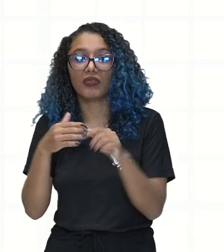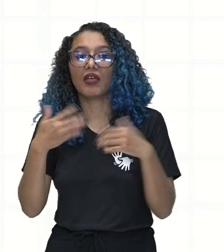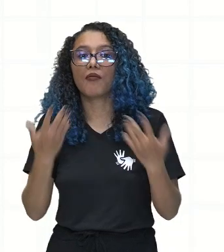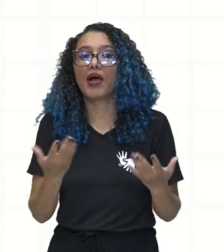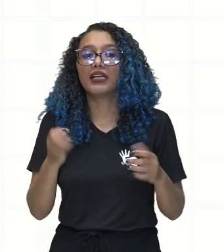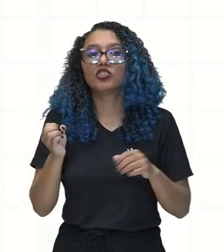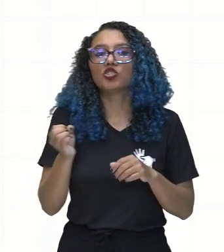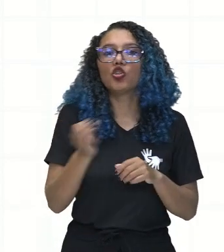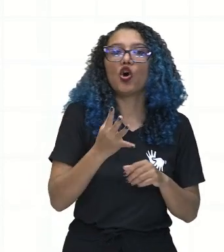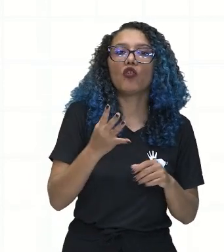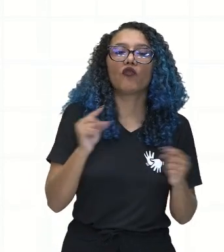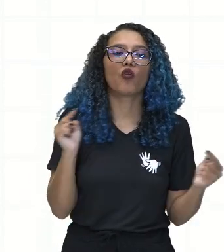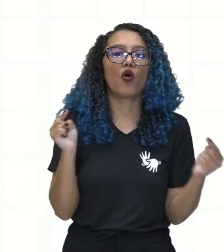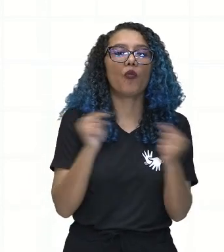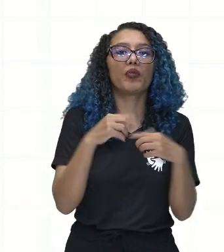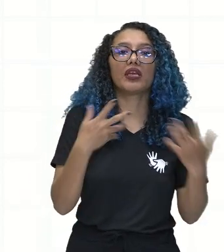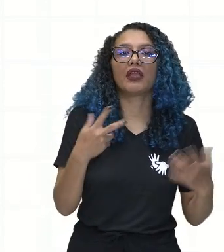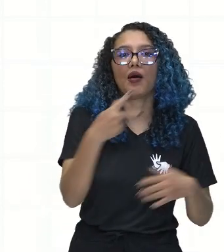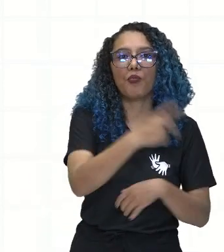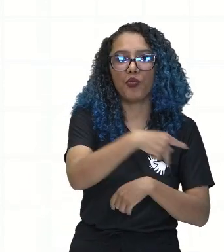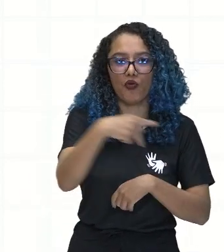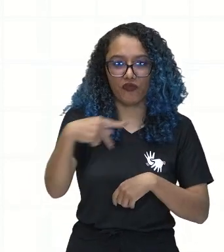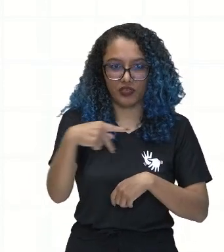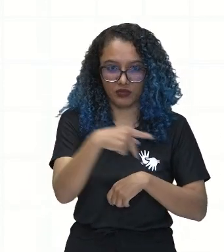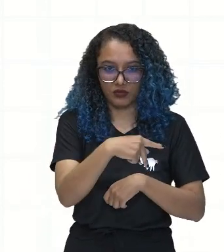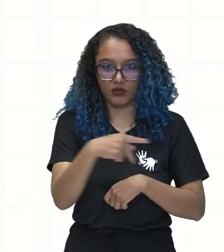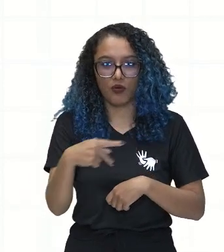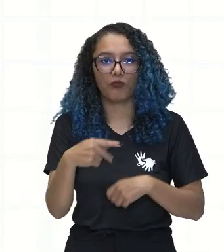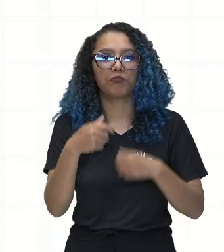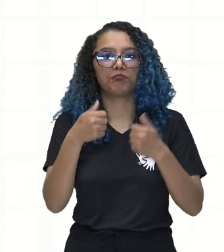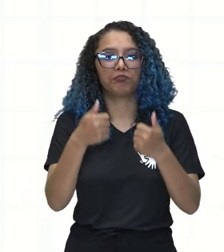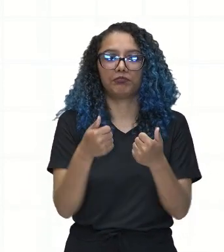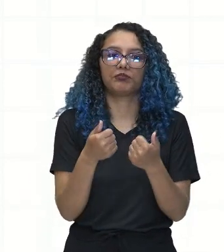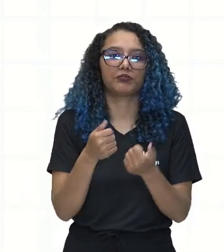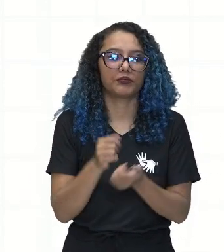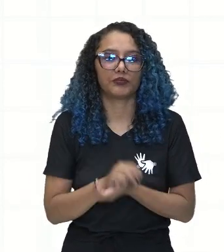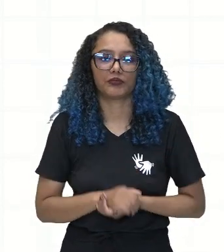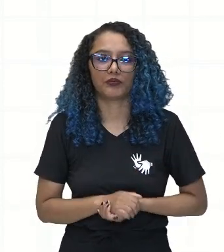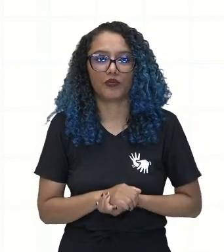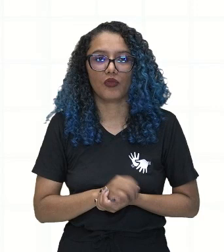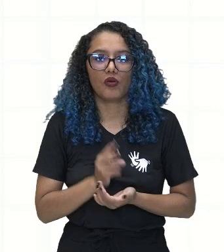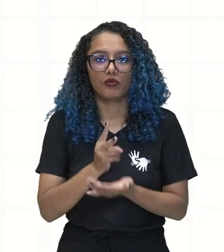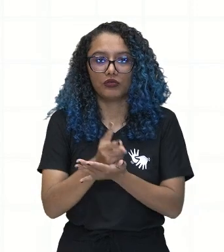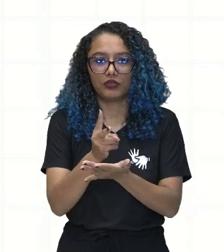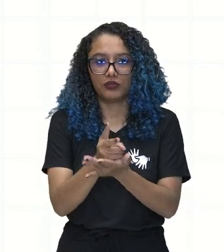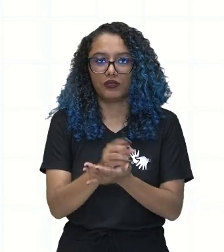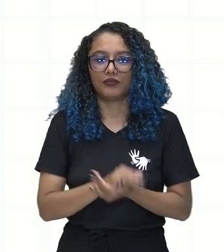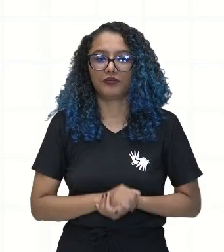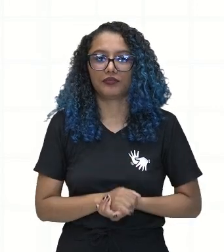professores e escola terei este ano. Ok? Muito bem. Prosseguindo.